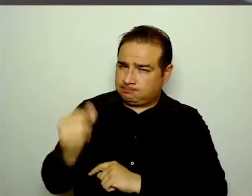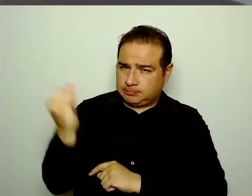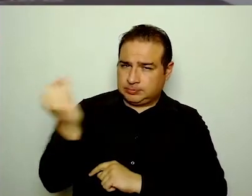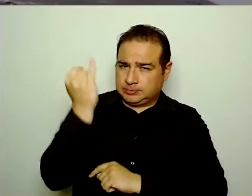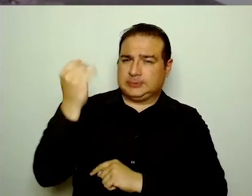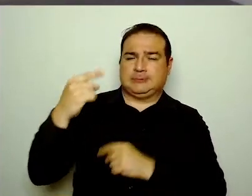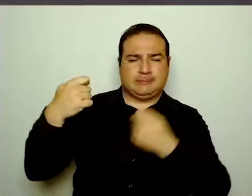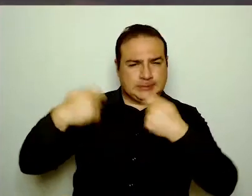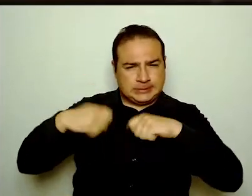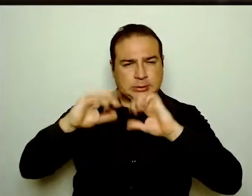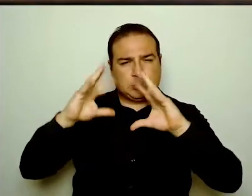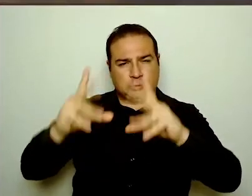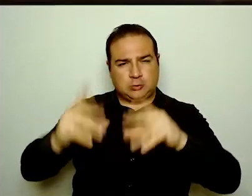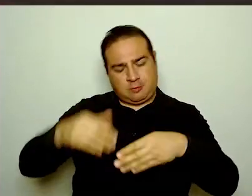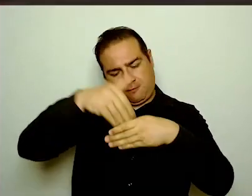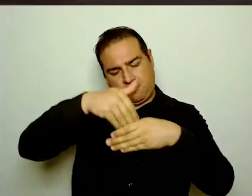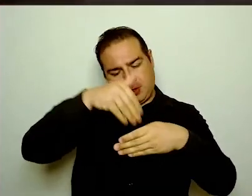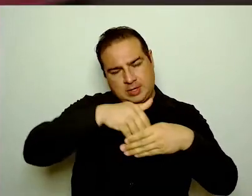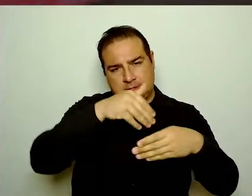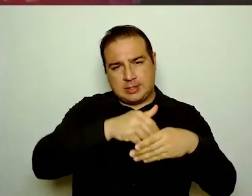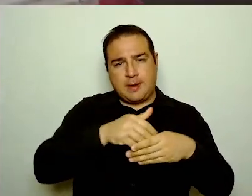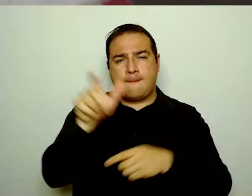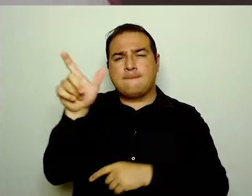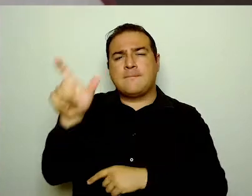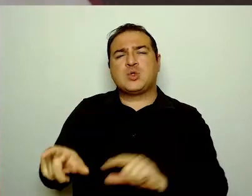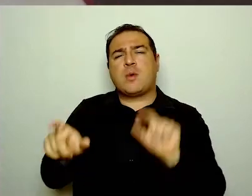figura importante sem a qual não existiria.